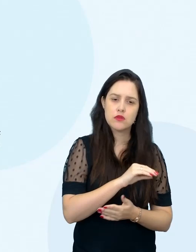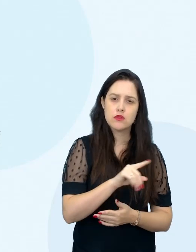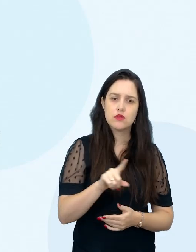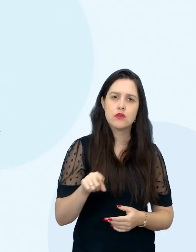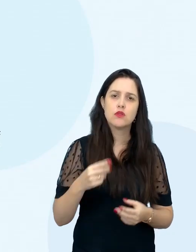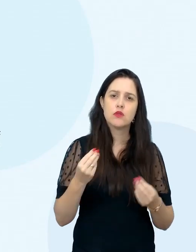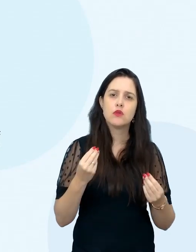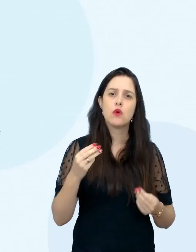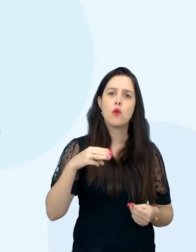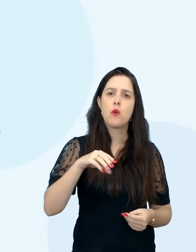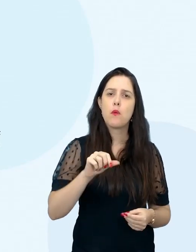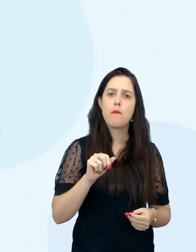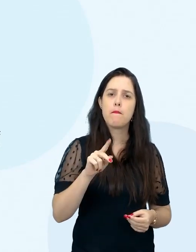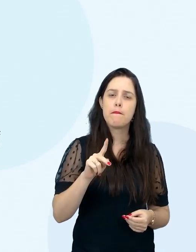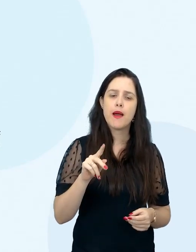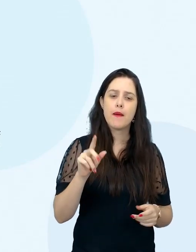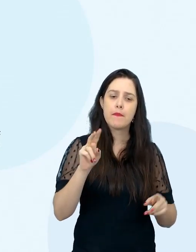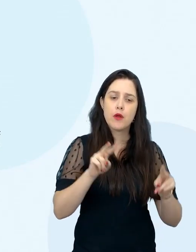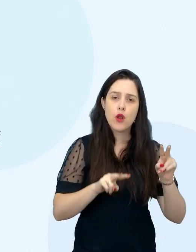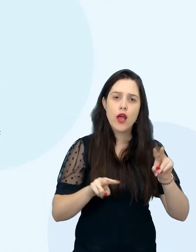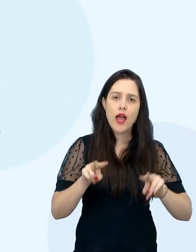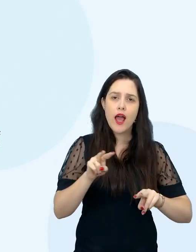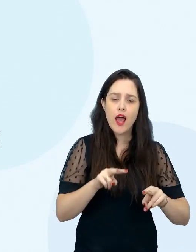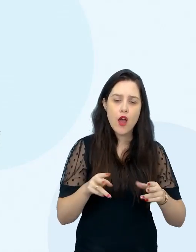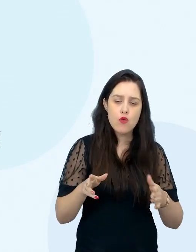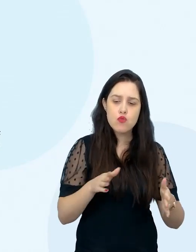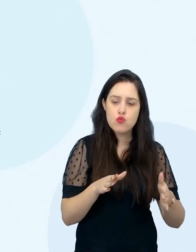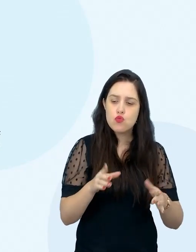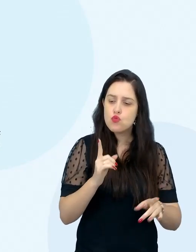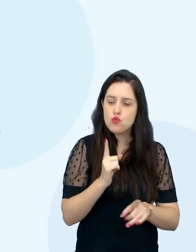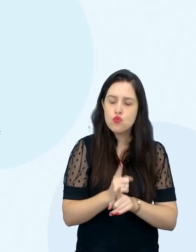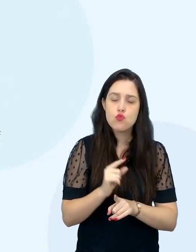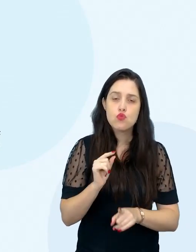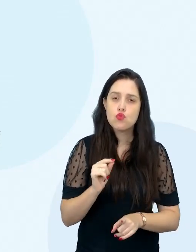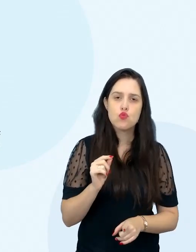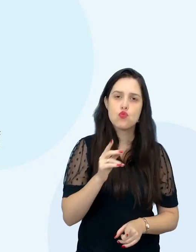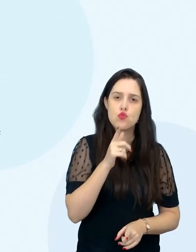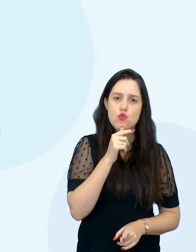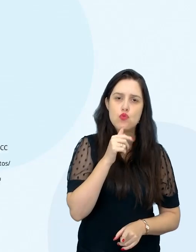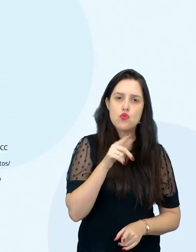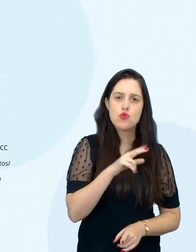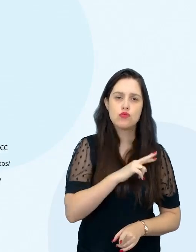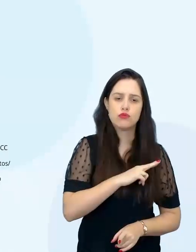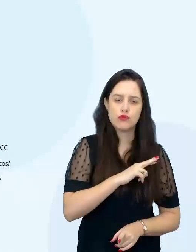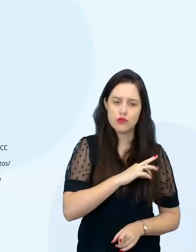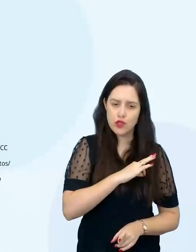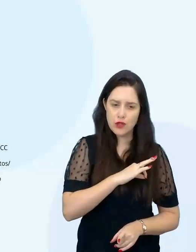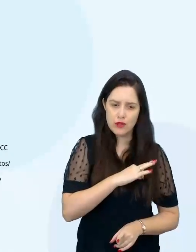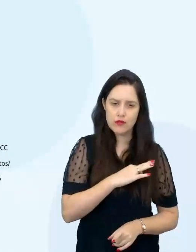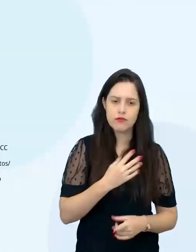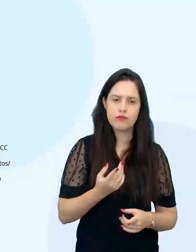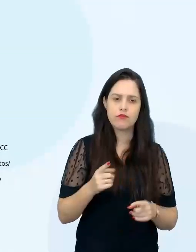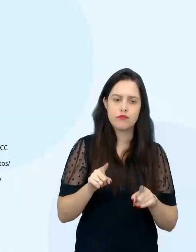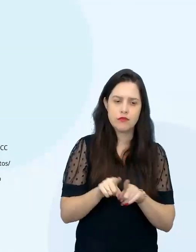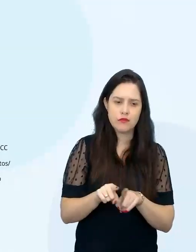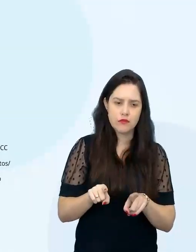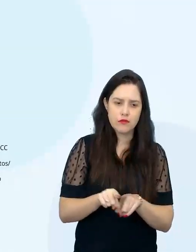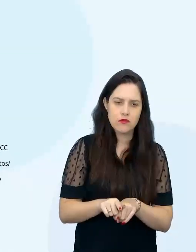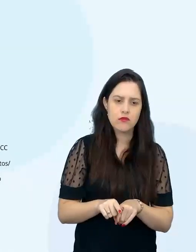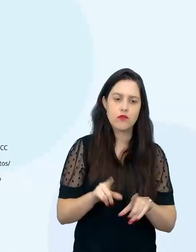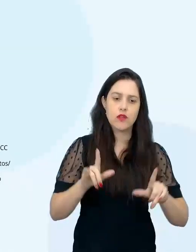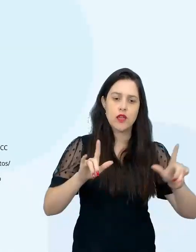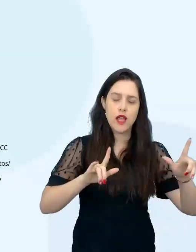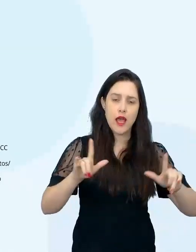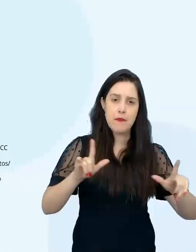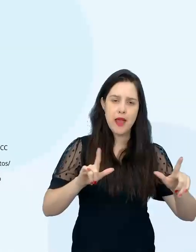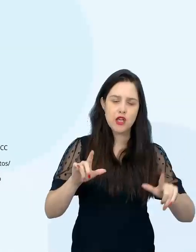mapa localizando, né, o rio Tietê ao longo aí do mapa. E trazer aí também uma imagem